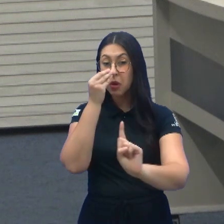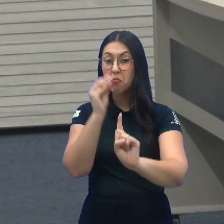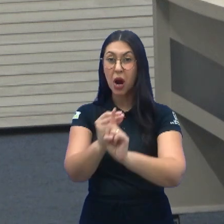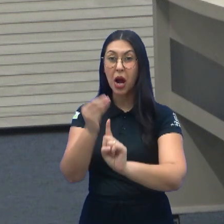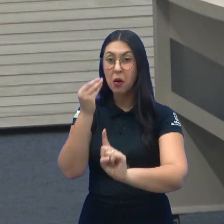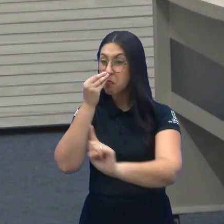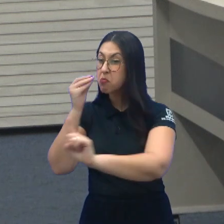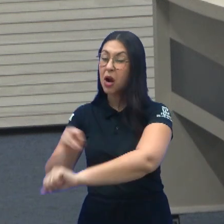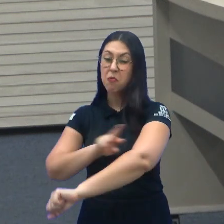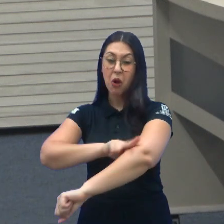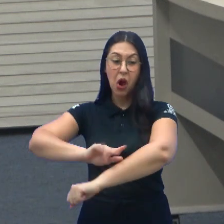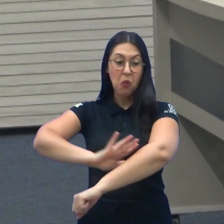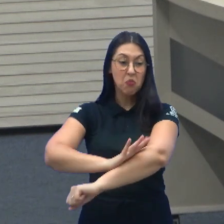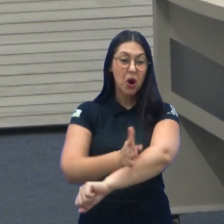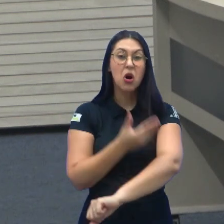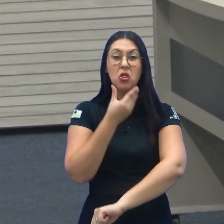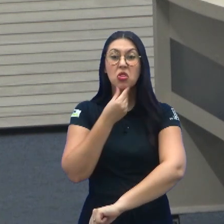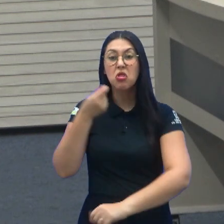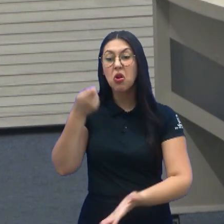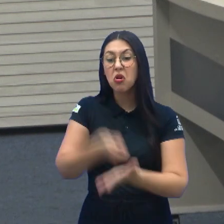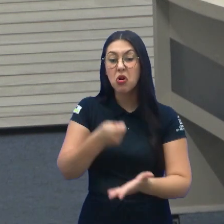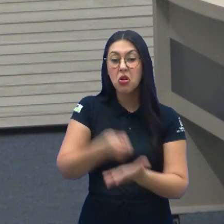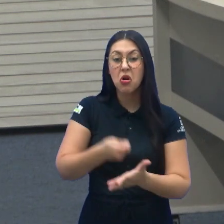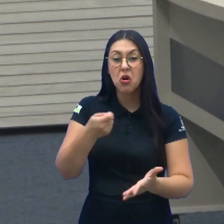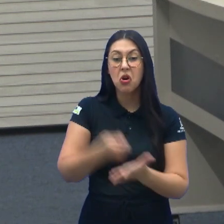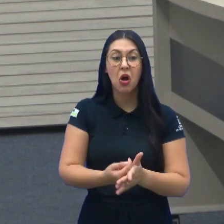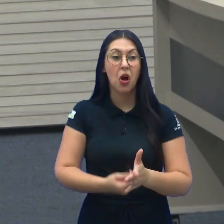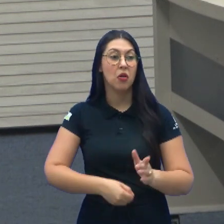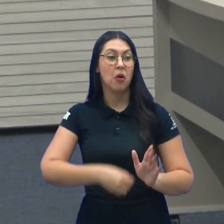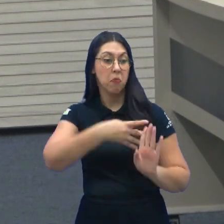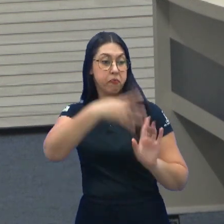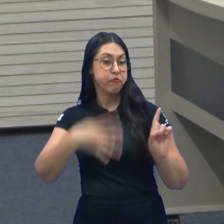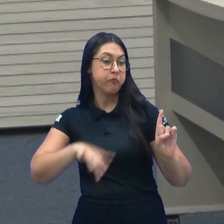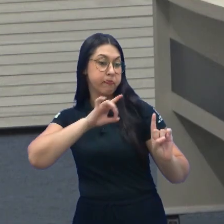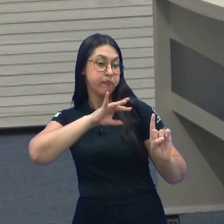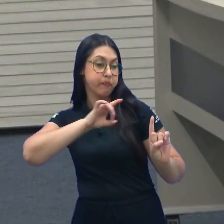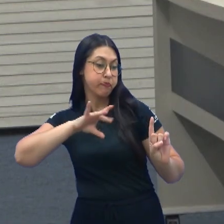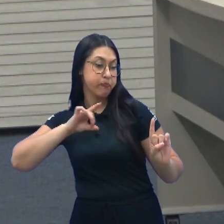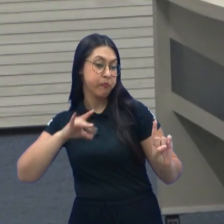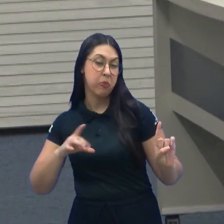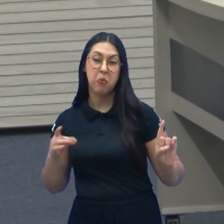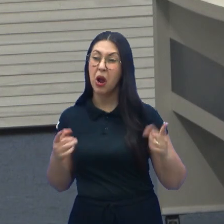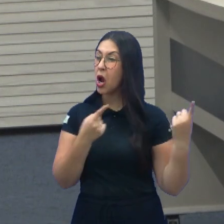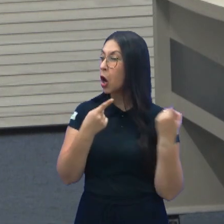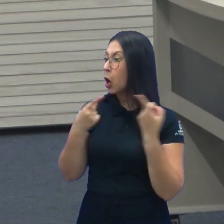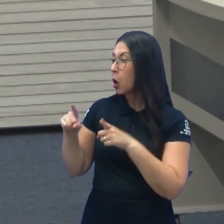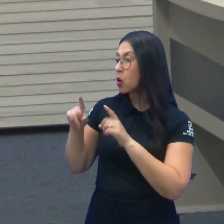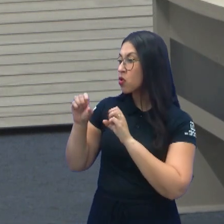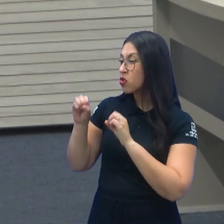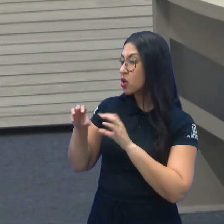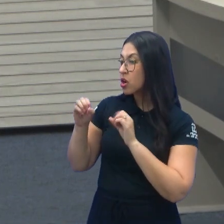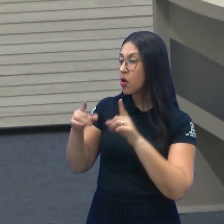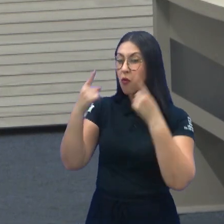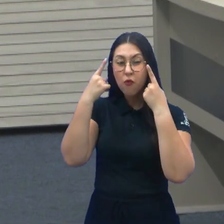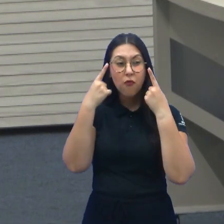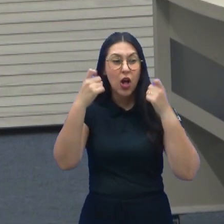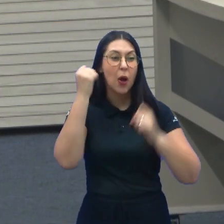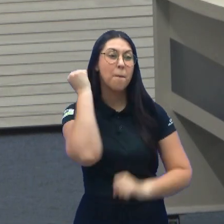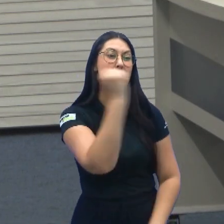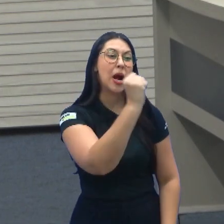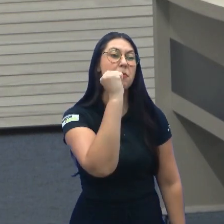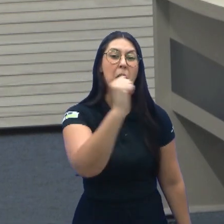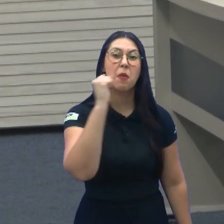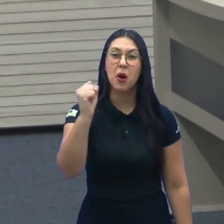racista, machista, homofóbico, concentrador de renda, inimigo da educação, violenta, assassino de sua